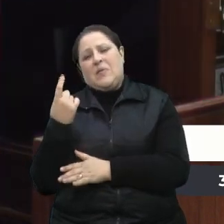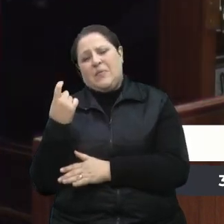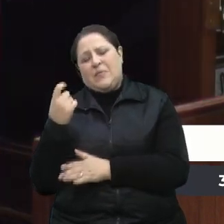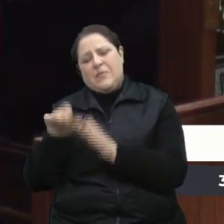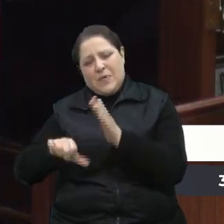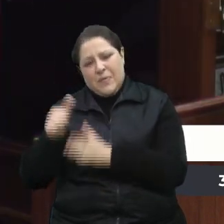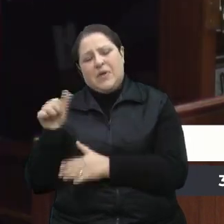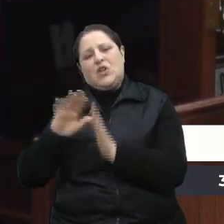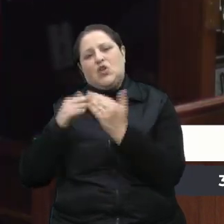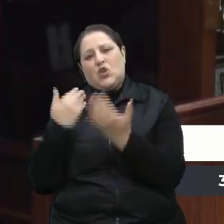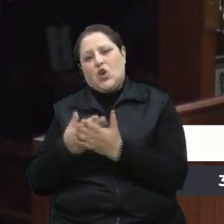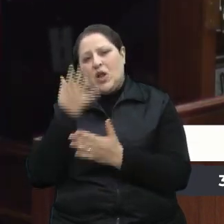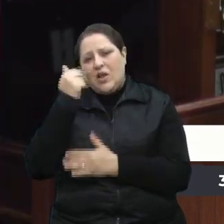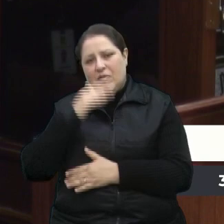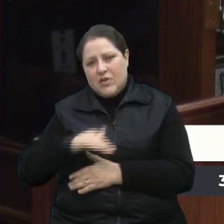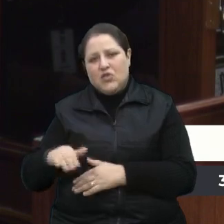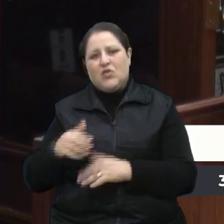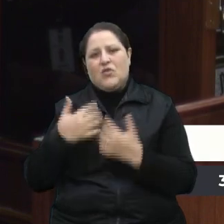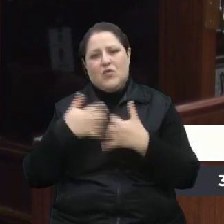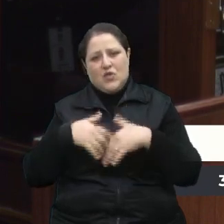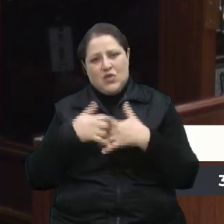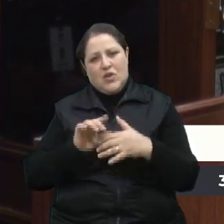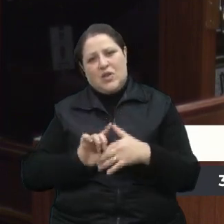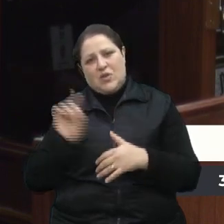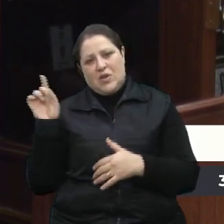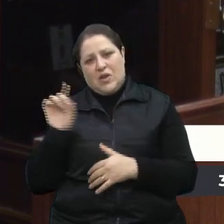funcionando e fazendo as coisas muito obrigado senhor presidente